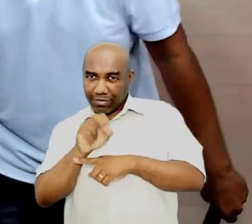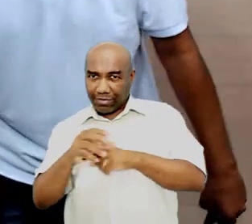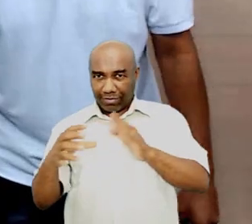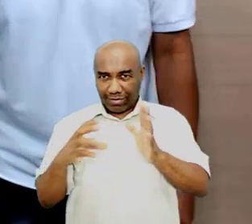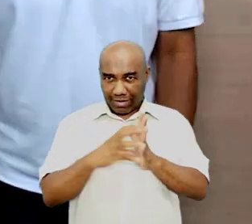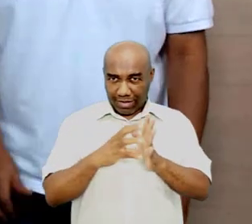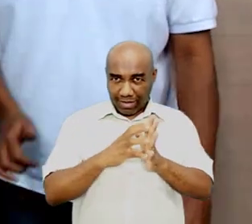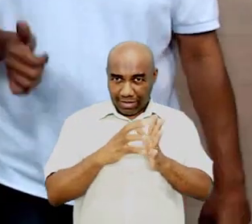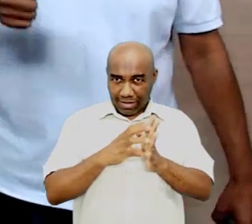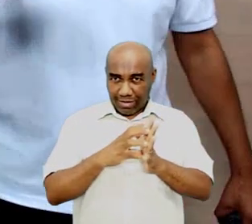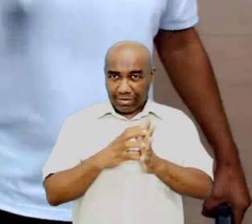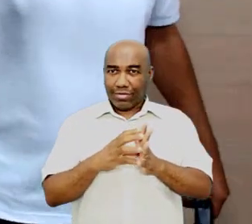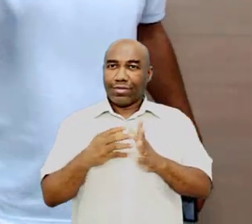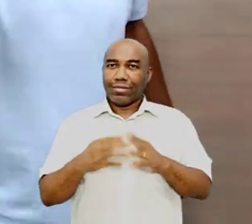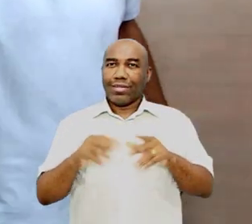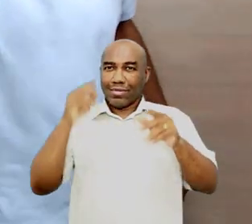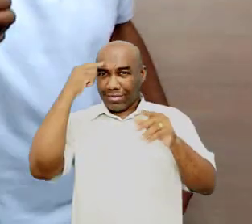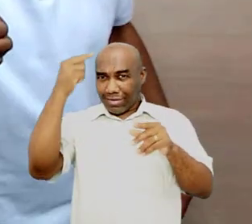Hemaglutinina.